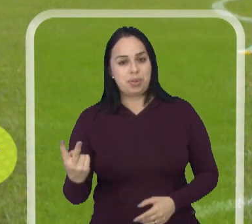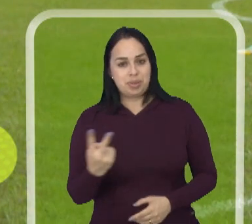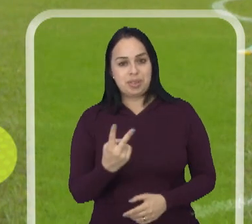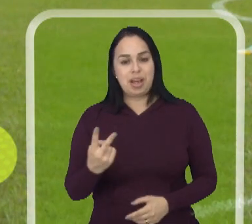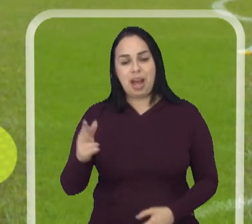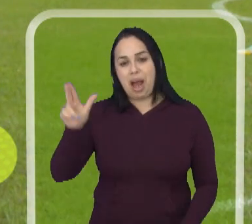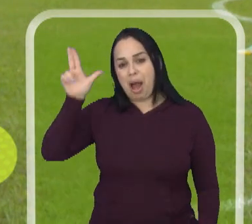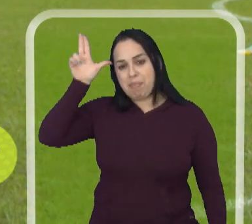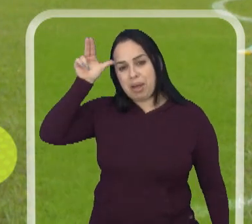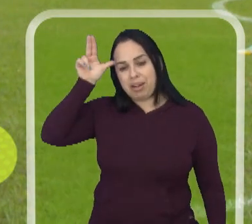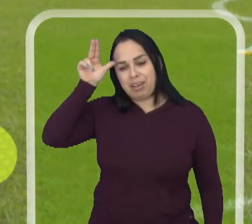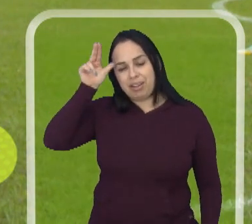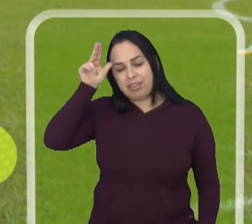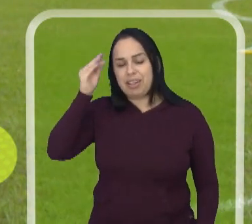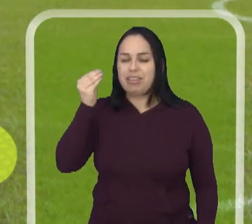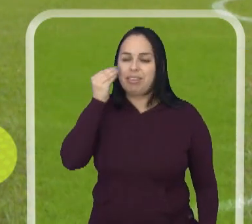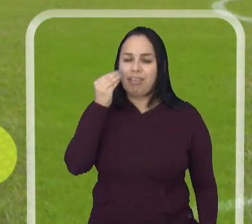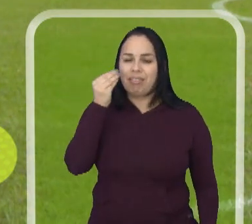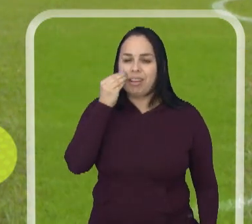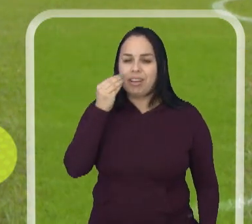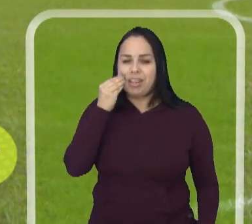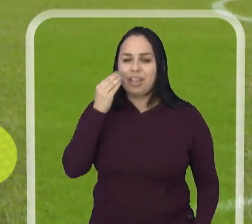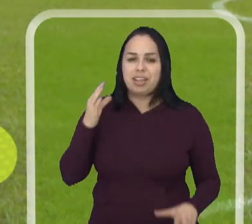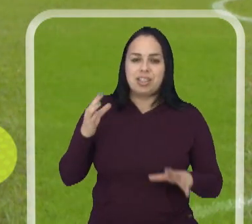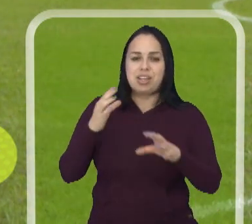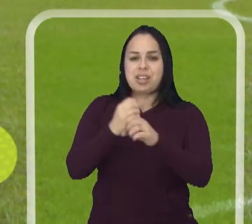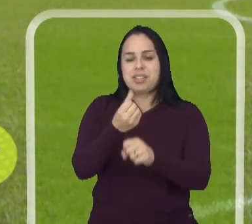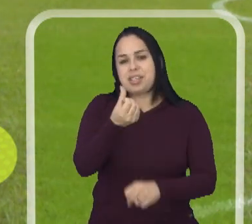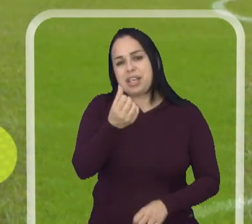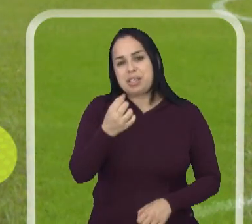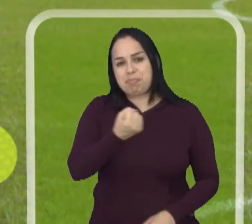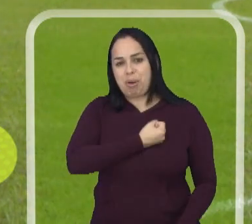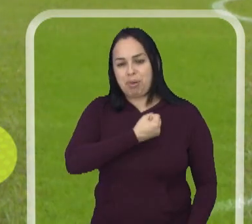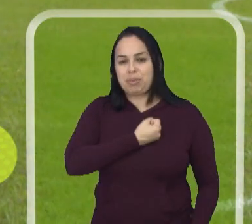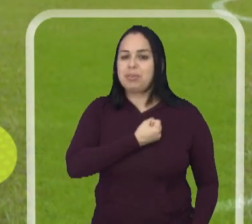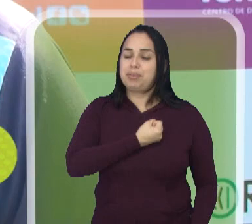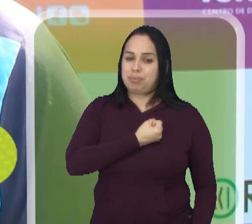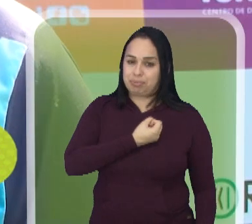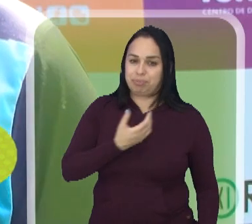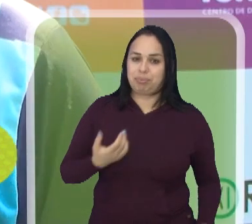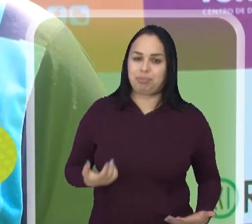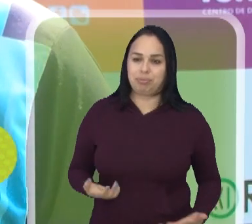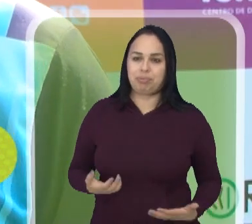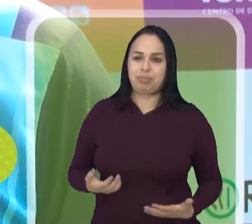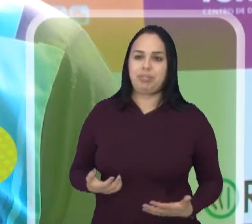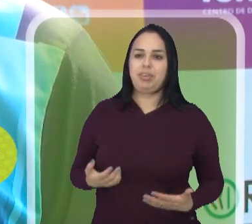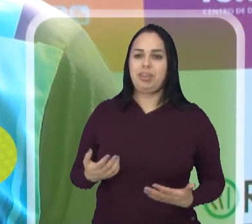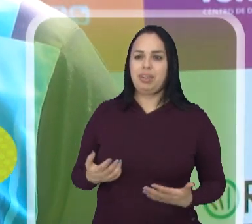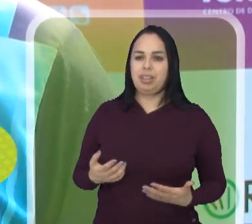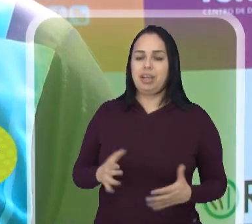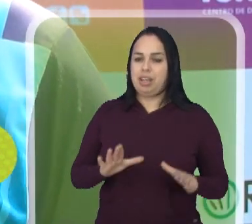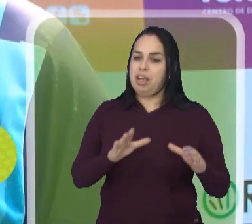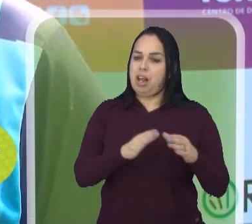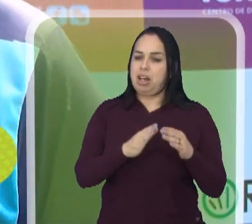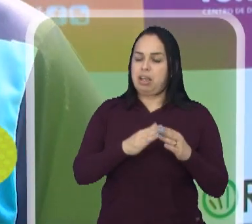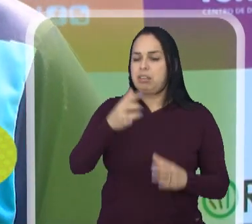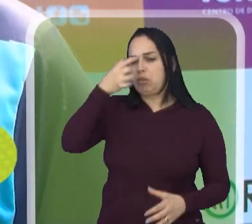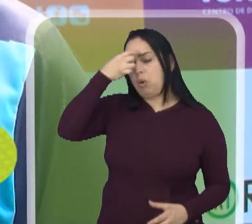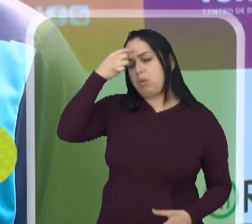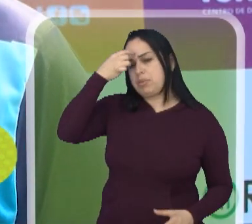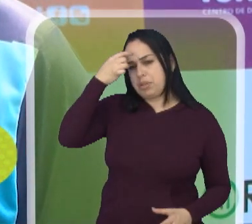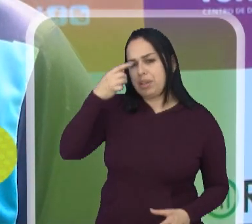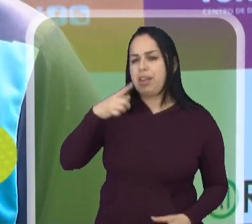jogo de 6 pontos, um ingrediente a mais para o confronto no Martins Pereira. As atletas, elas estão conscientes, a gente tem